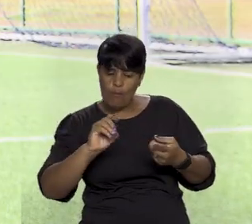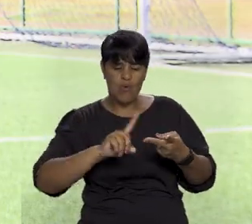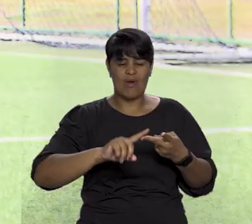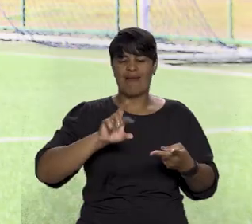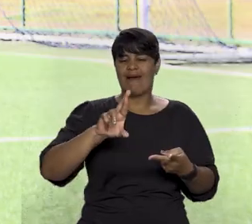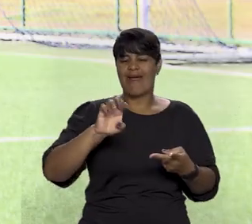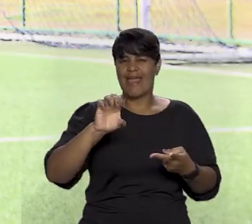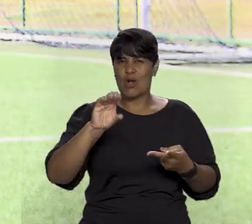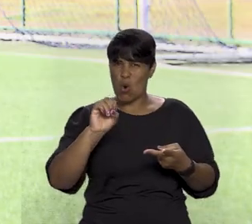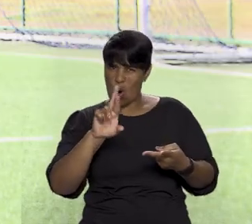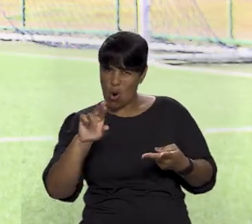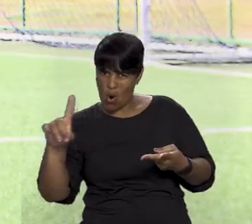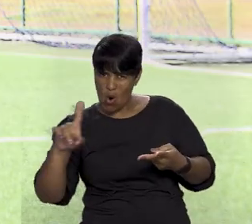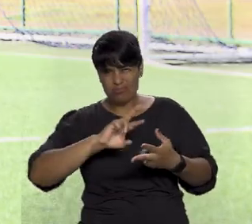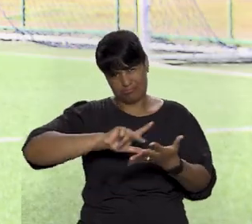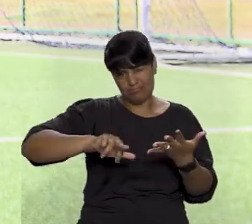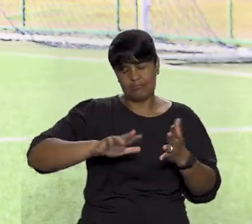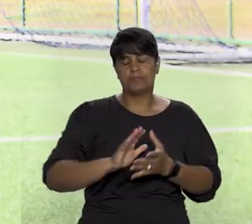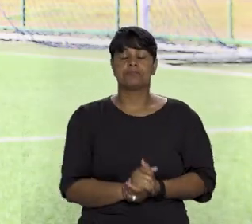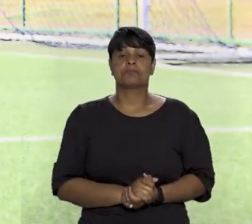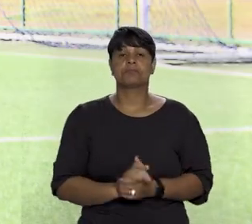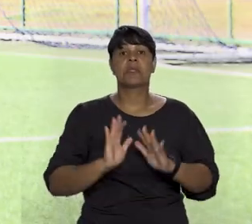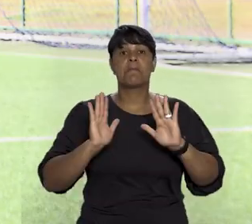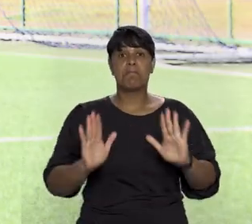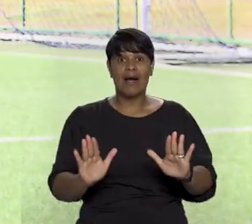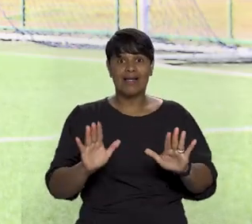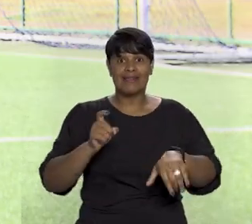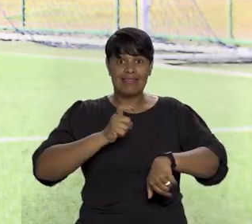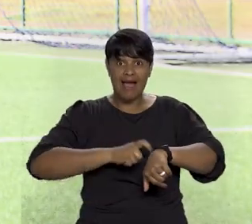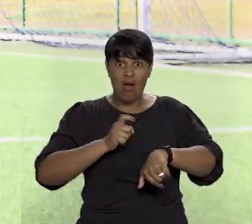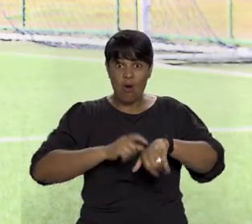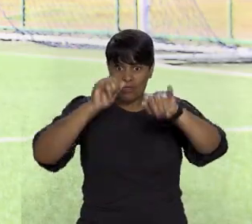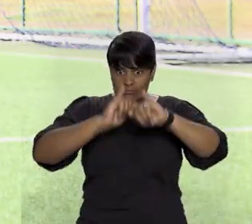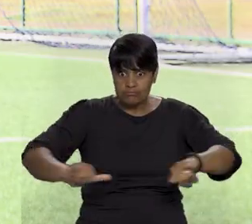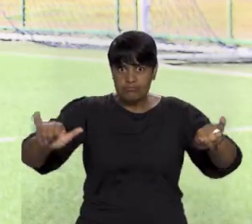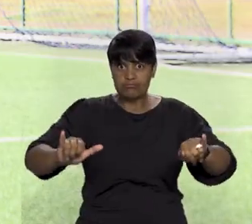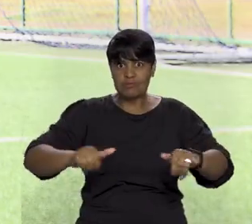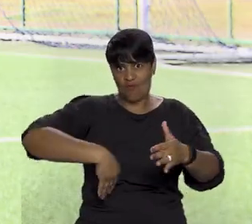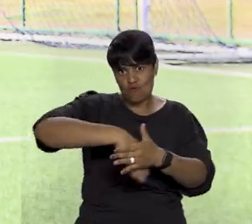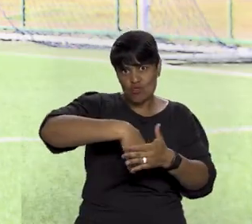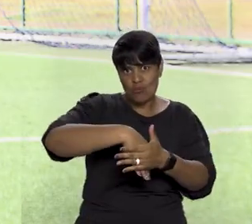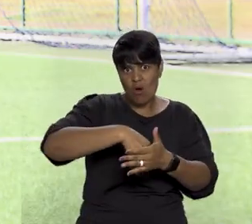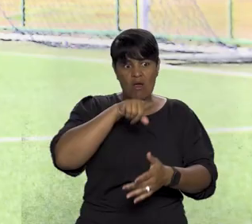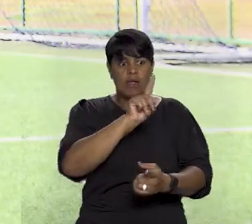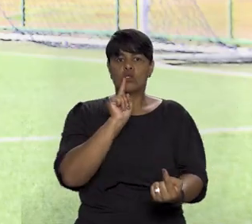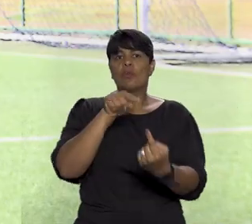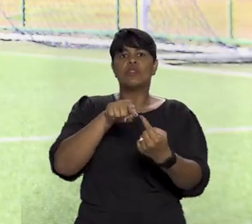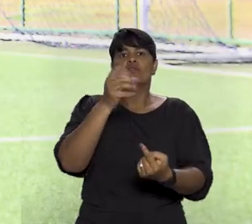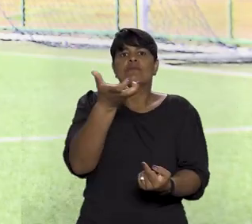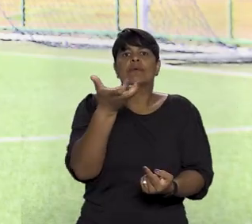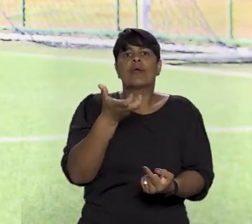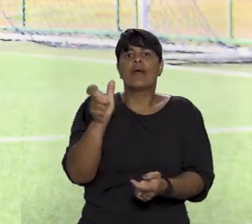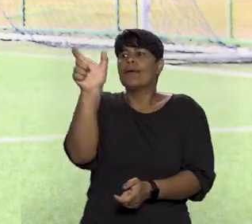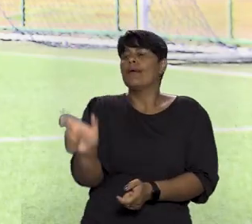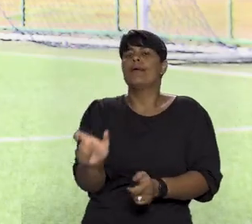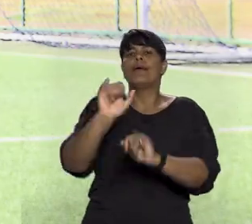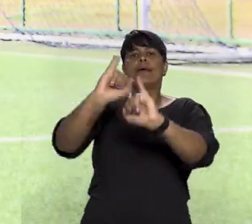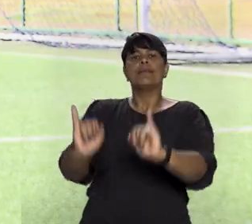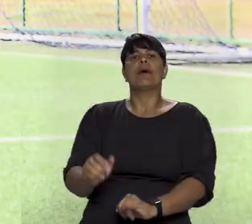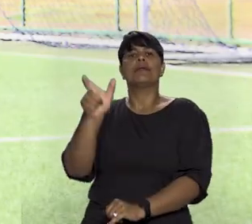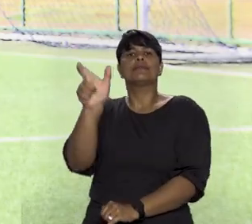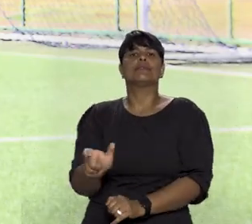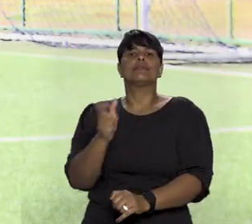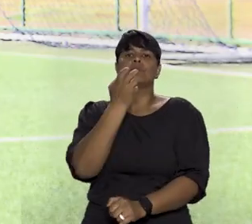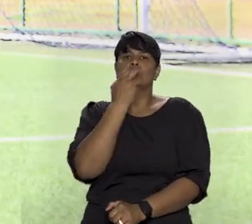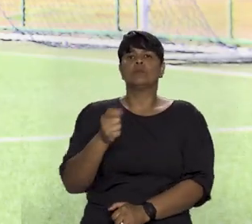no entendimento da turma com tudo na transmissão dos jogos o objetivo das emissoras não é explorar a imagem de juízes e auxiliares